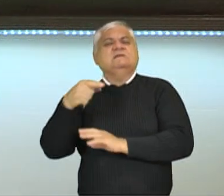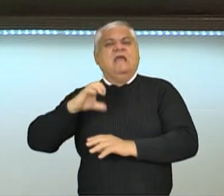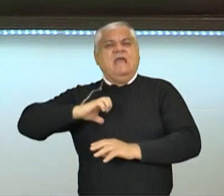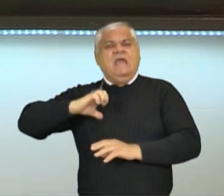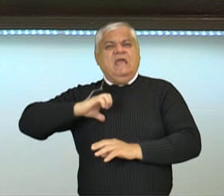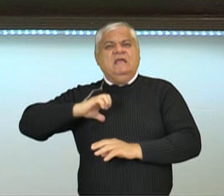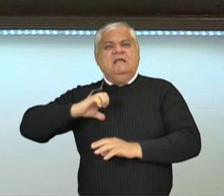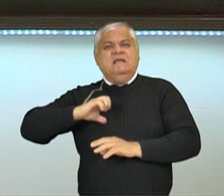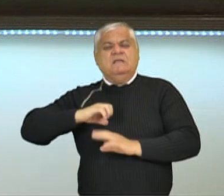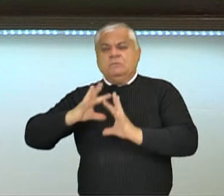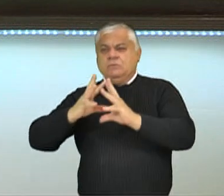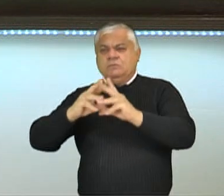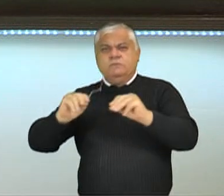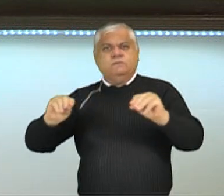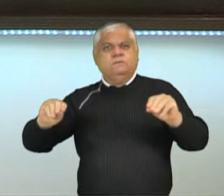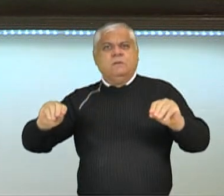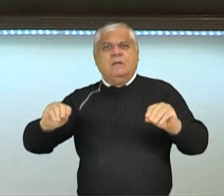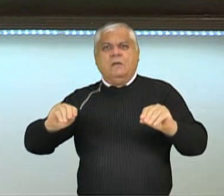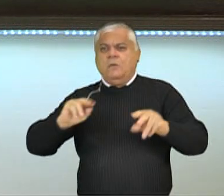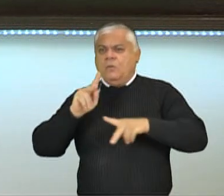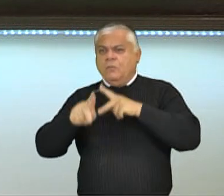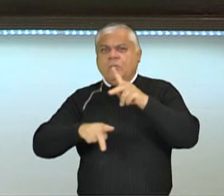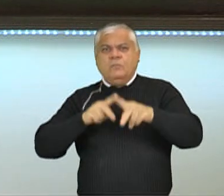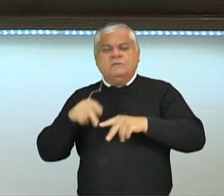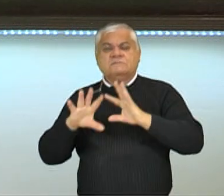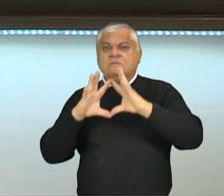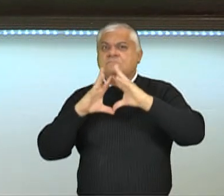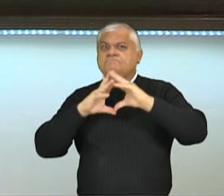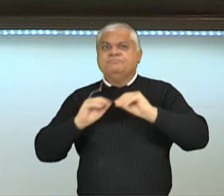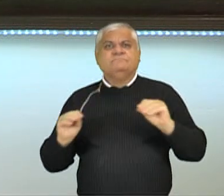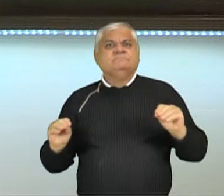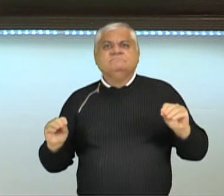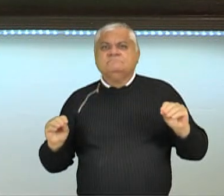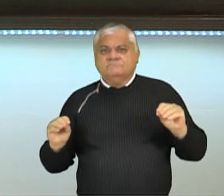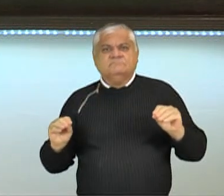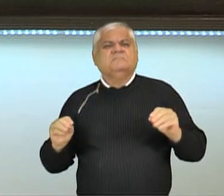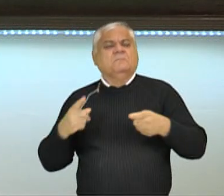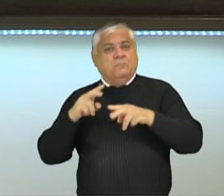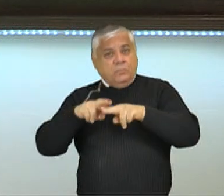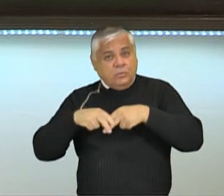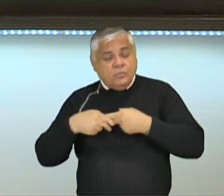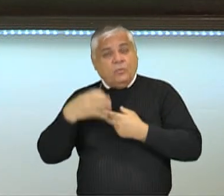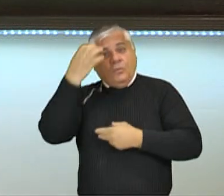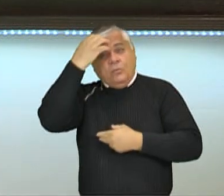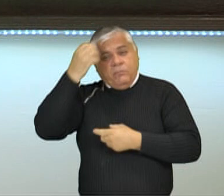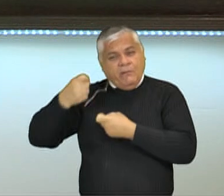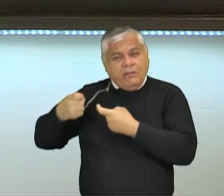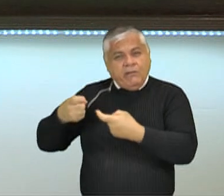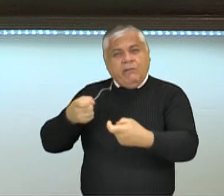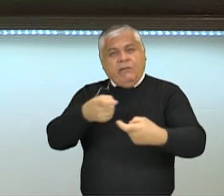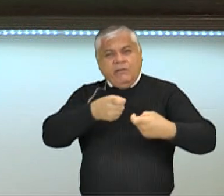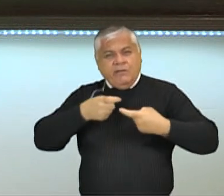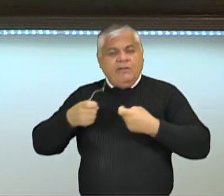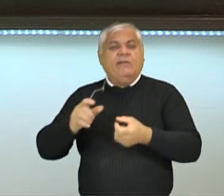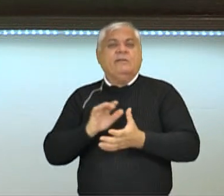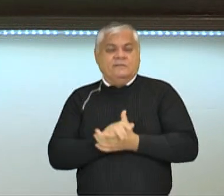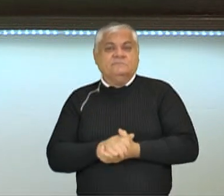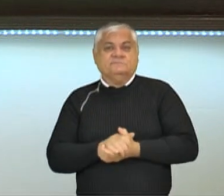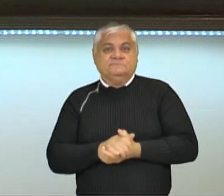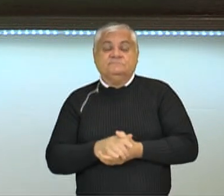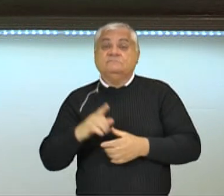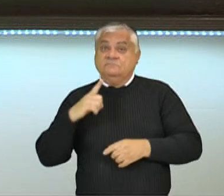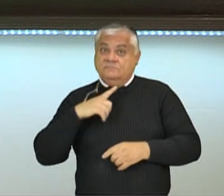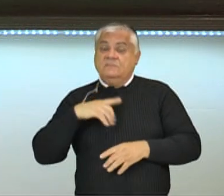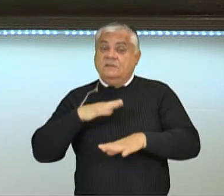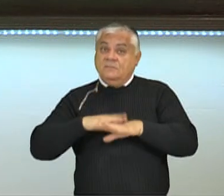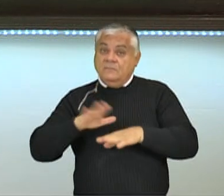na extinção aí de uma etnia, a gente já presenciou isso também ao longo da história da humanidade. O caso mais conhecido, o